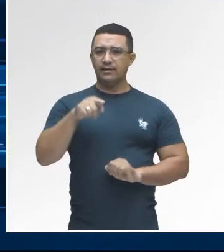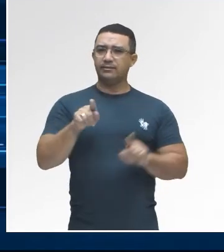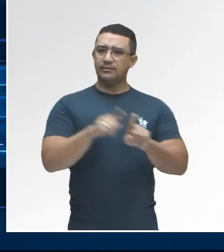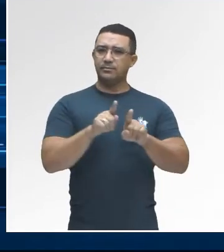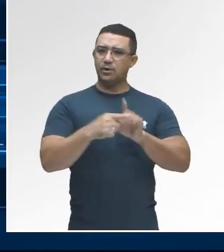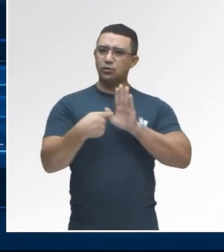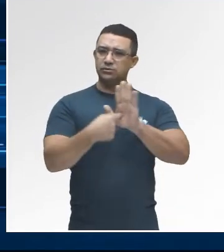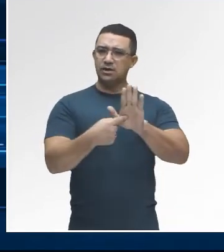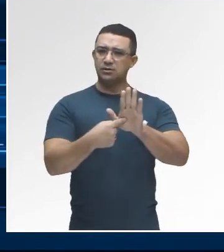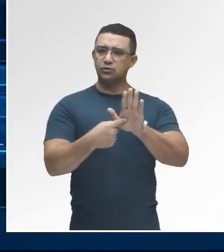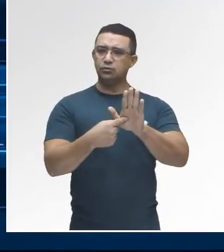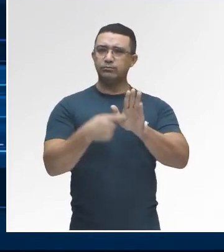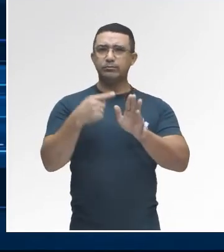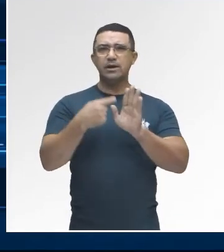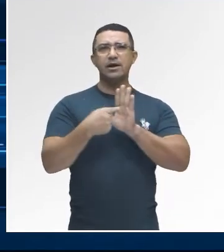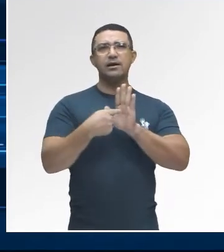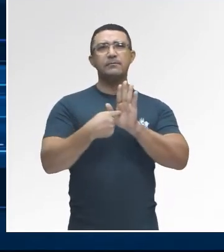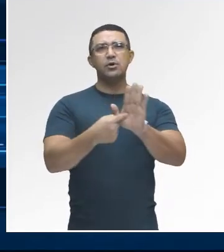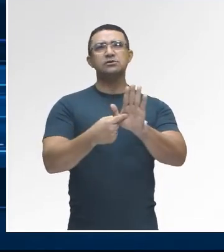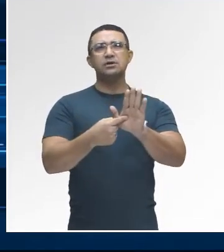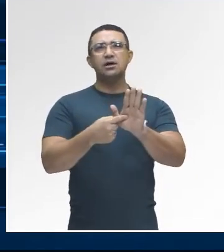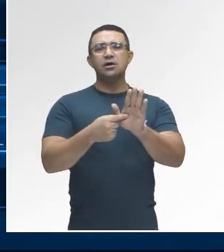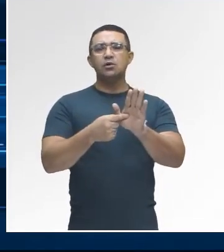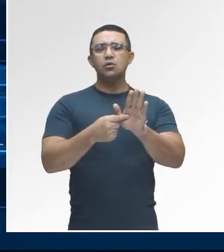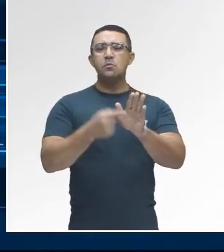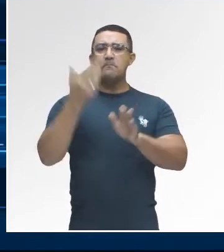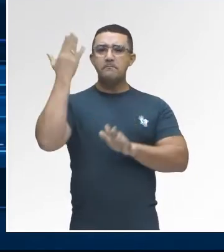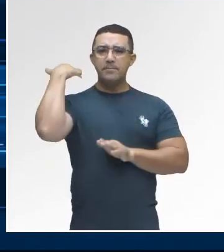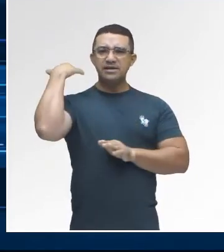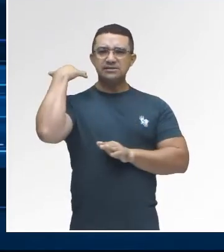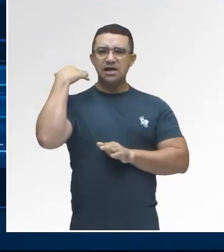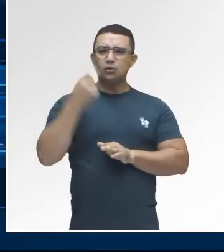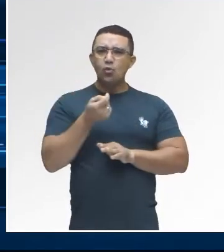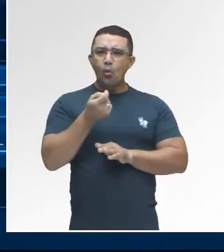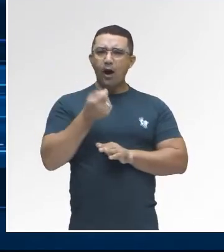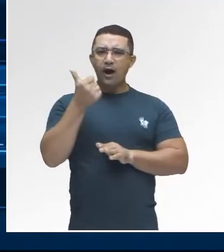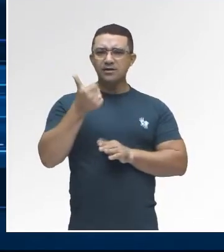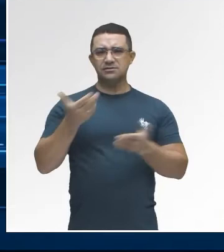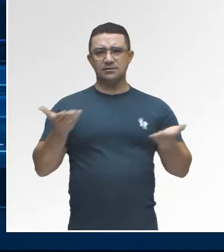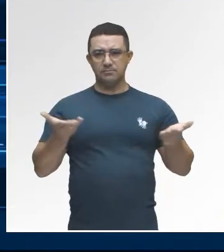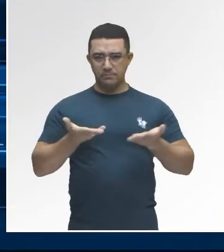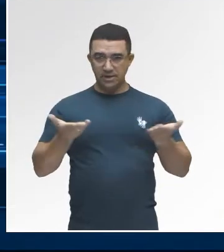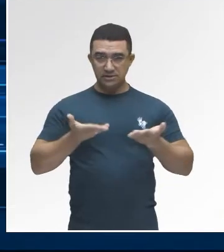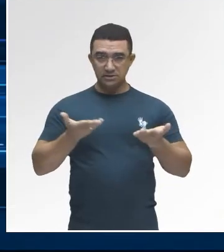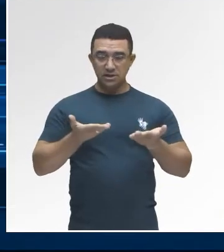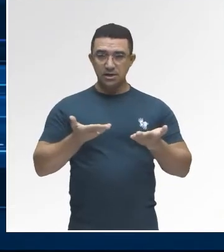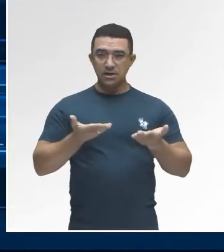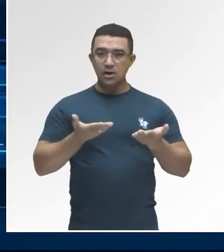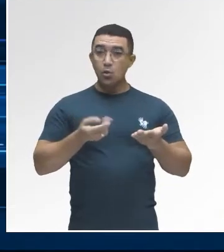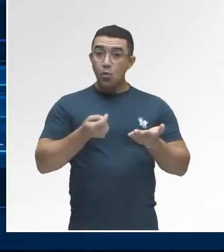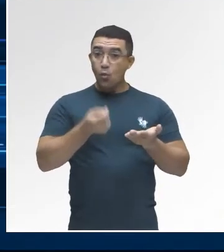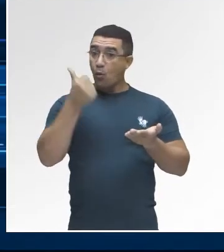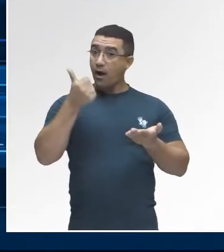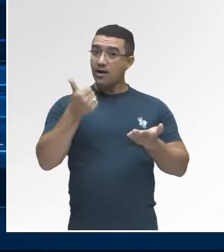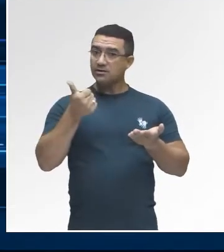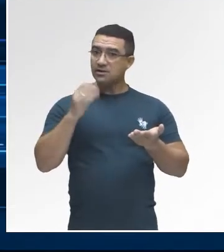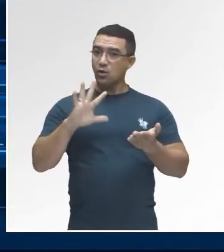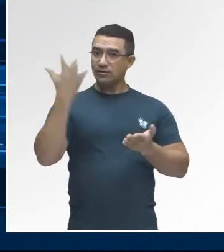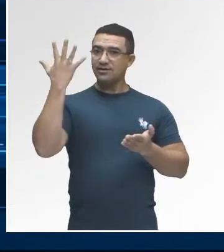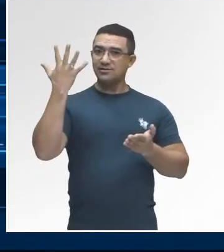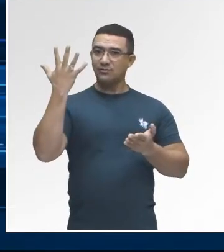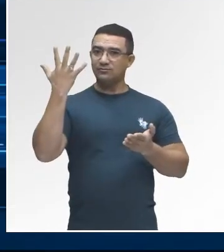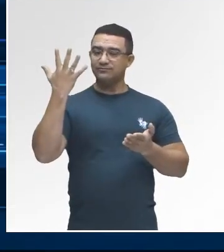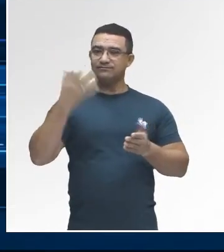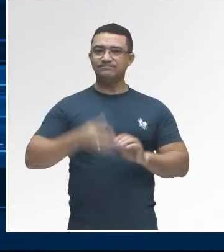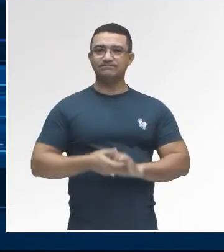desse futuro quase que presente, aliás, desse passado quase que presente, que ele acabou de acontecer. A estrutura padrão dessa